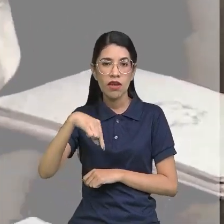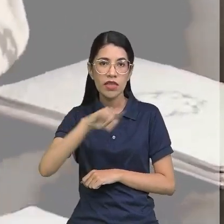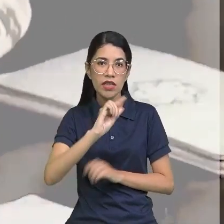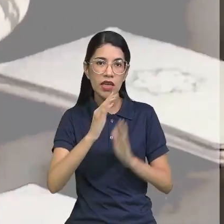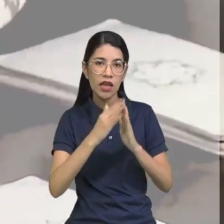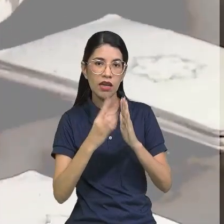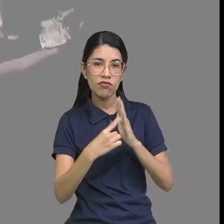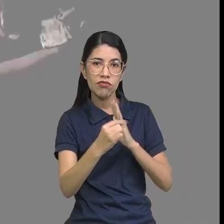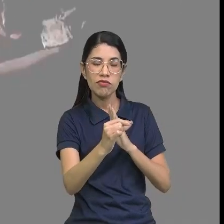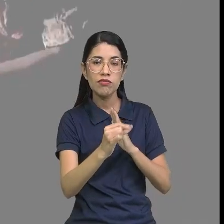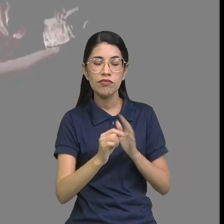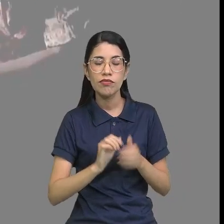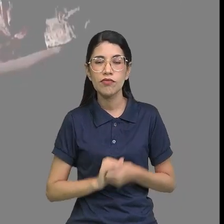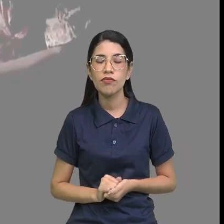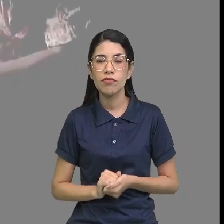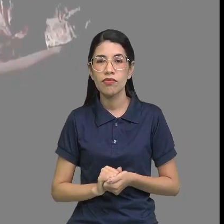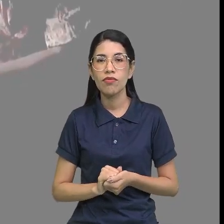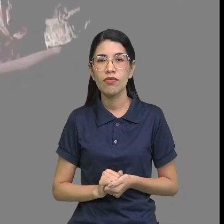minha casa.